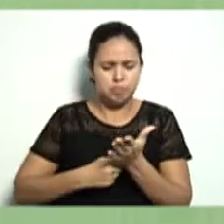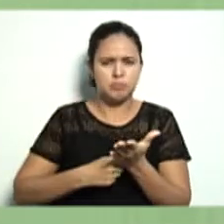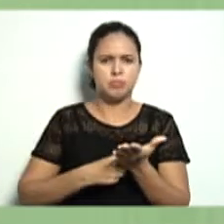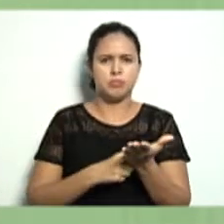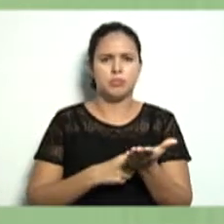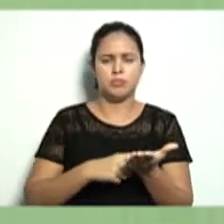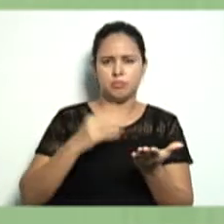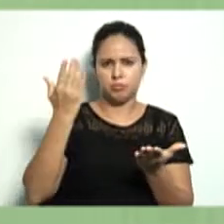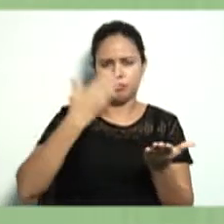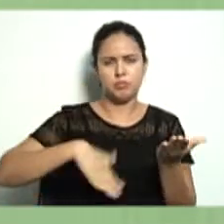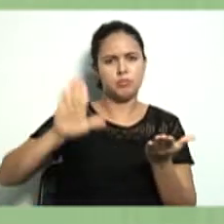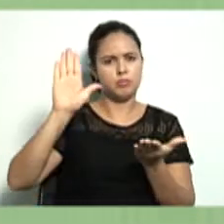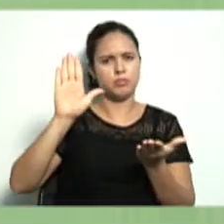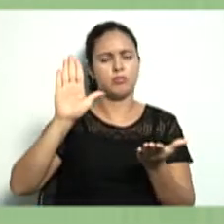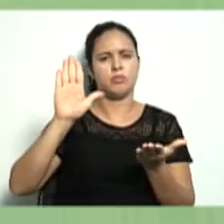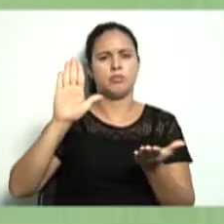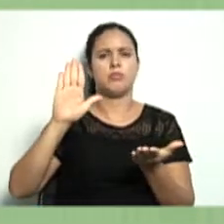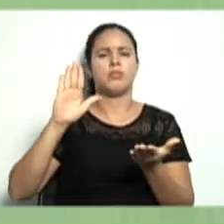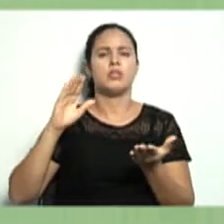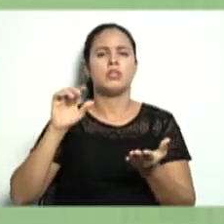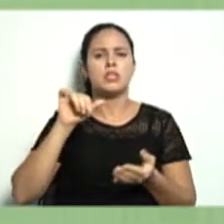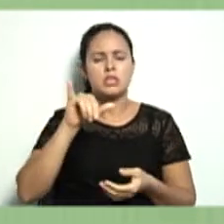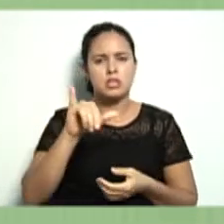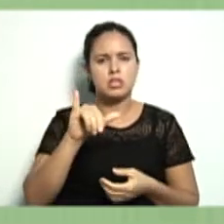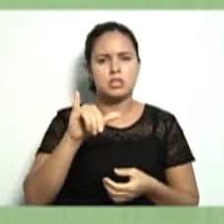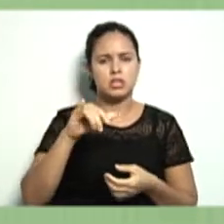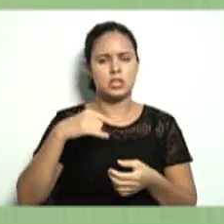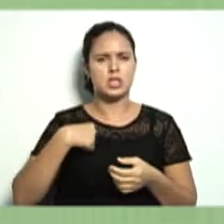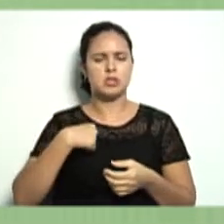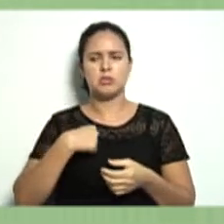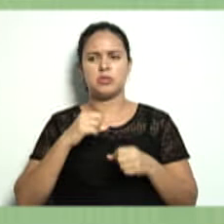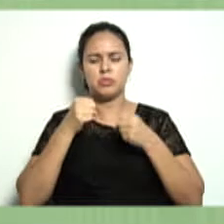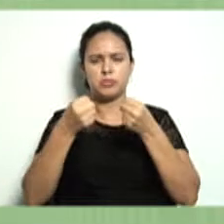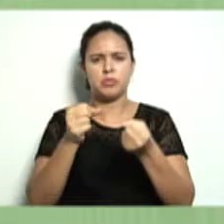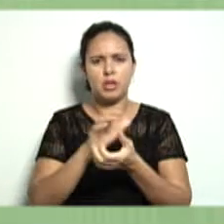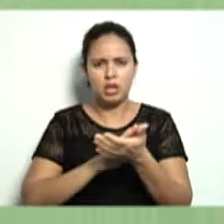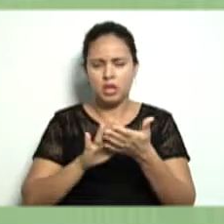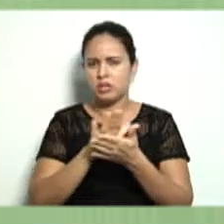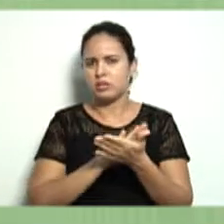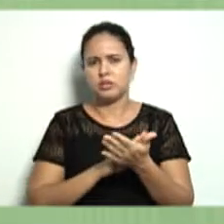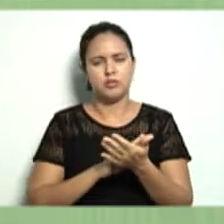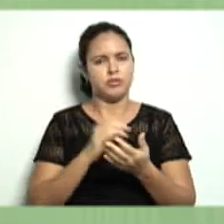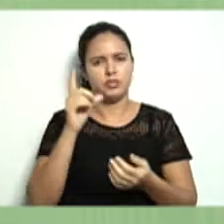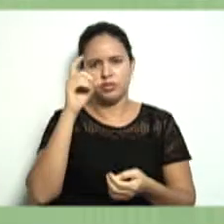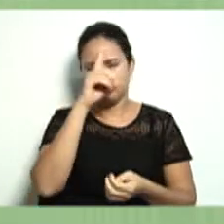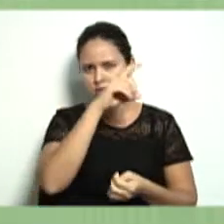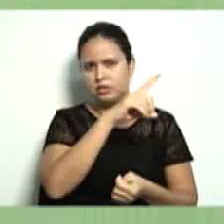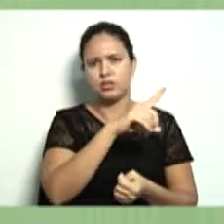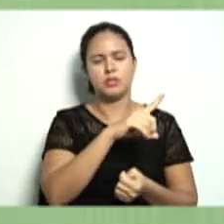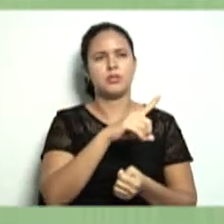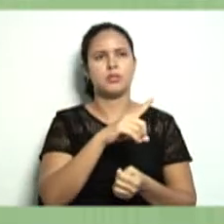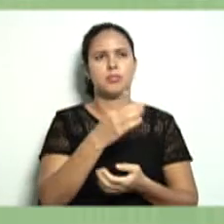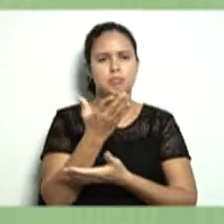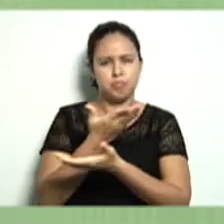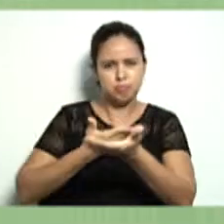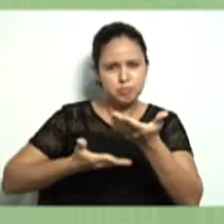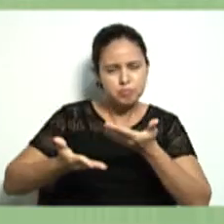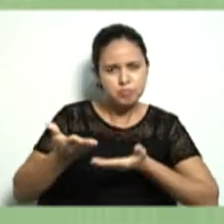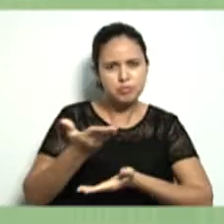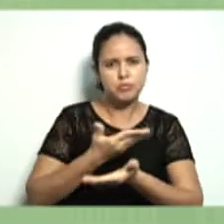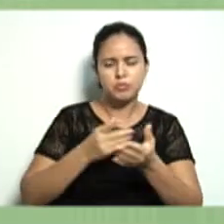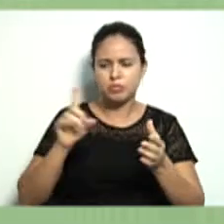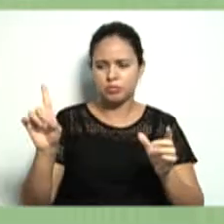equipe. Sem o comprometimento, nós não vamos alcançar bons resultados. A participação é primordial